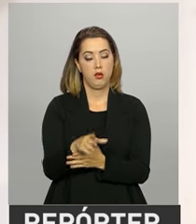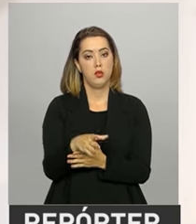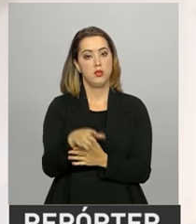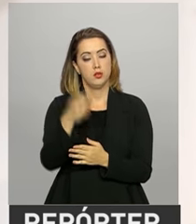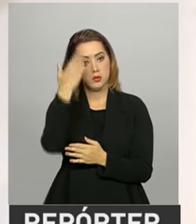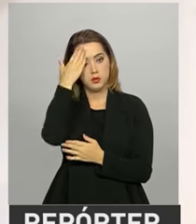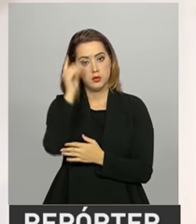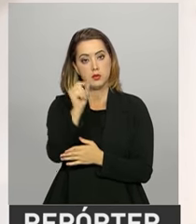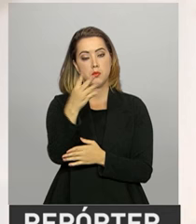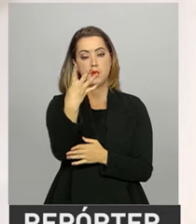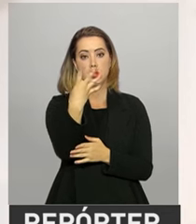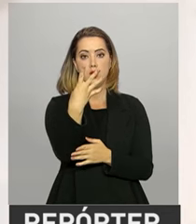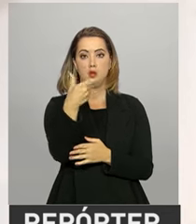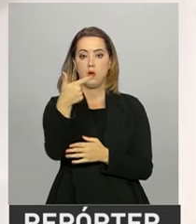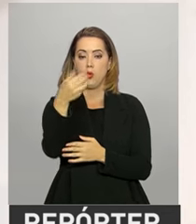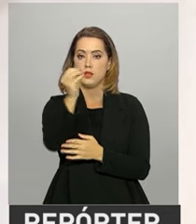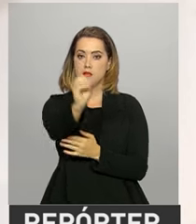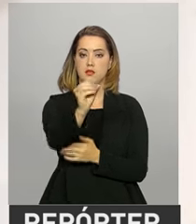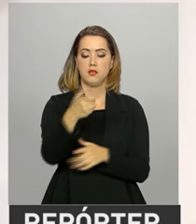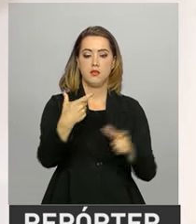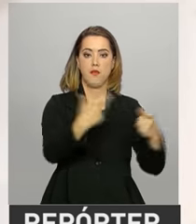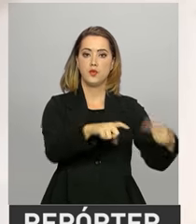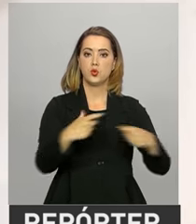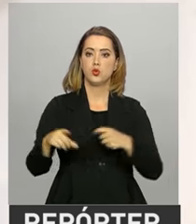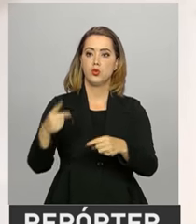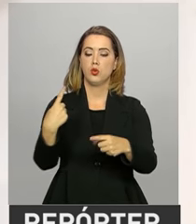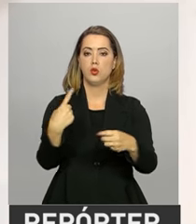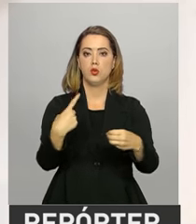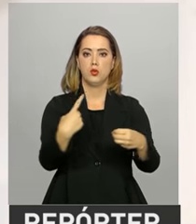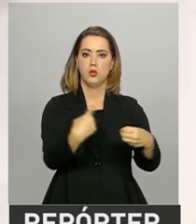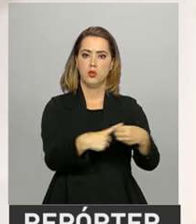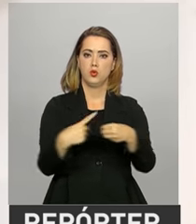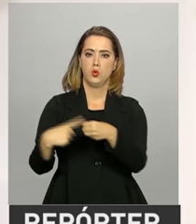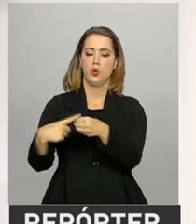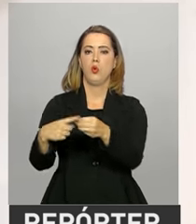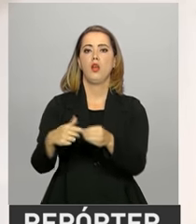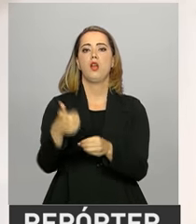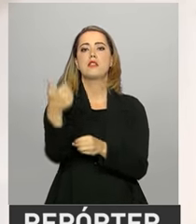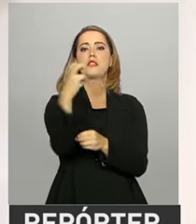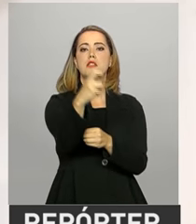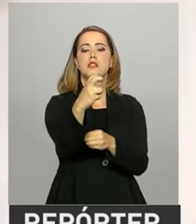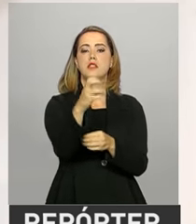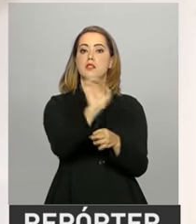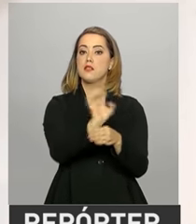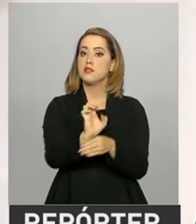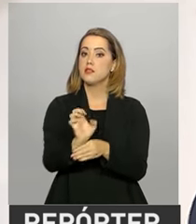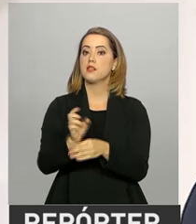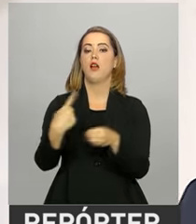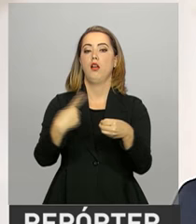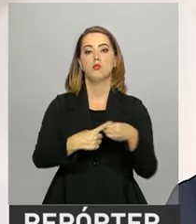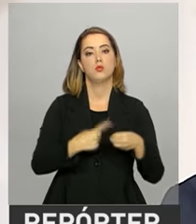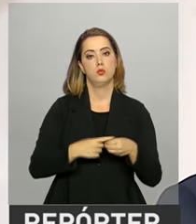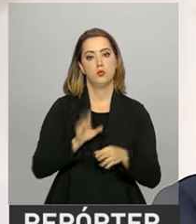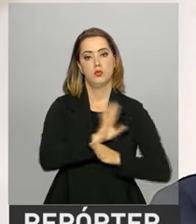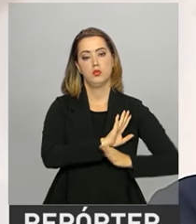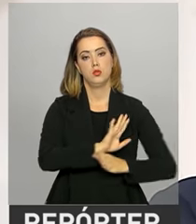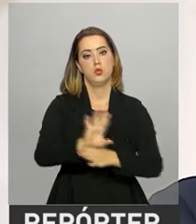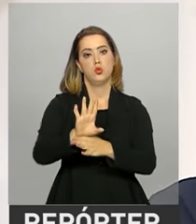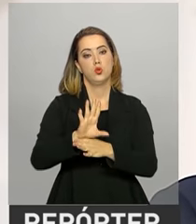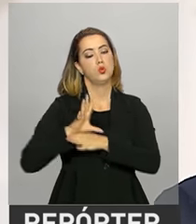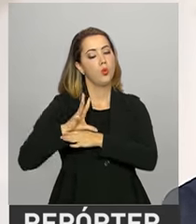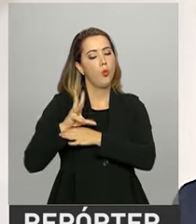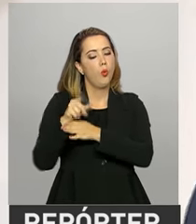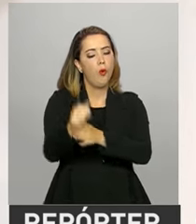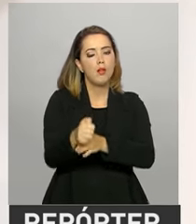são 420 locais e 15 estados. Como eu dizia, vai até praticamente as